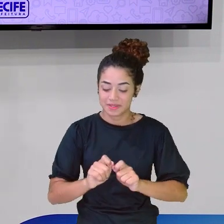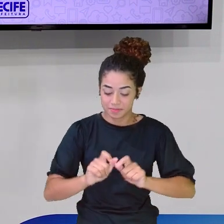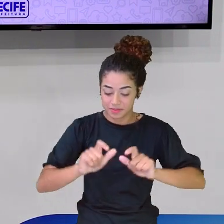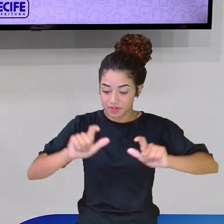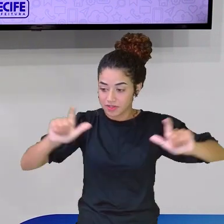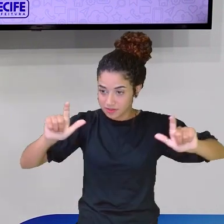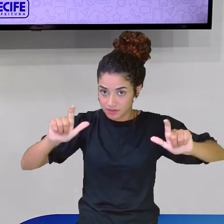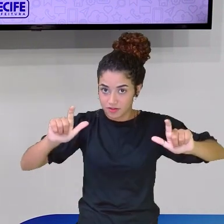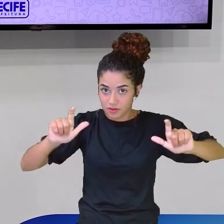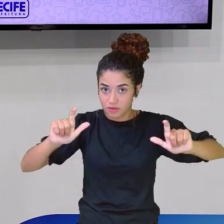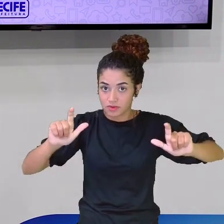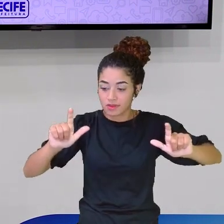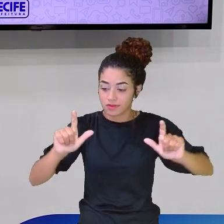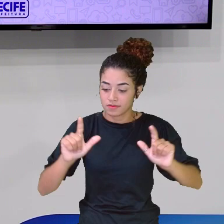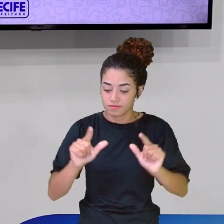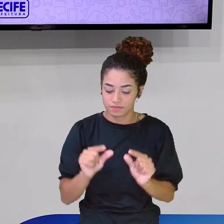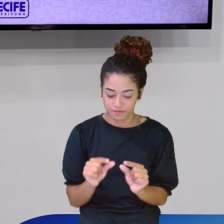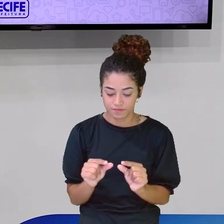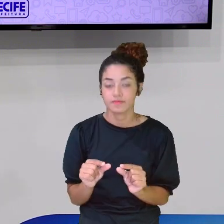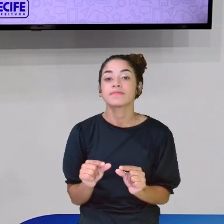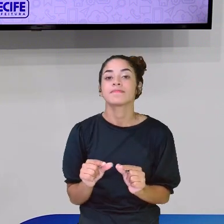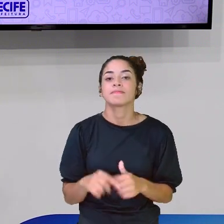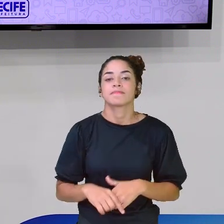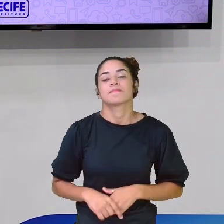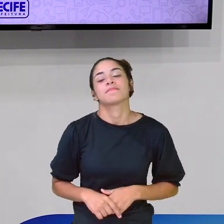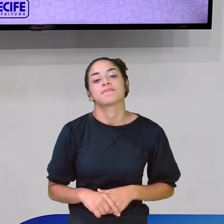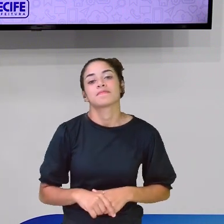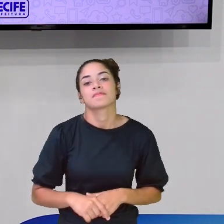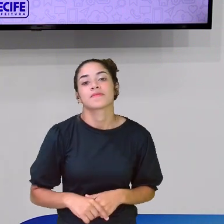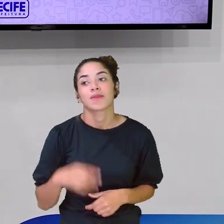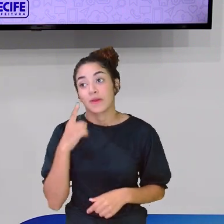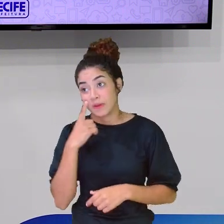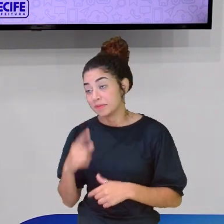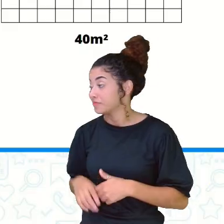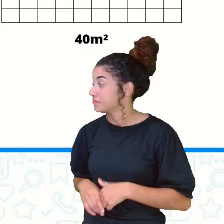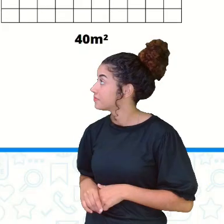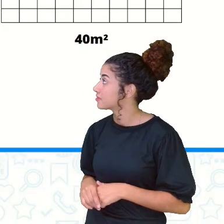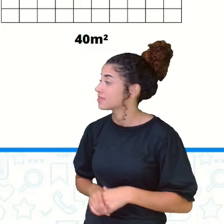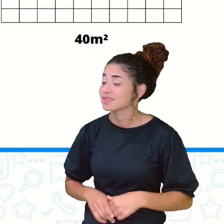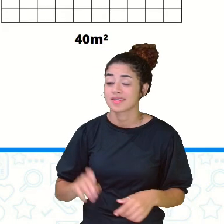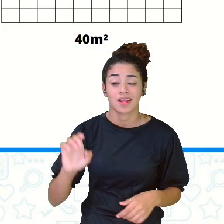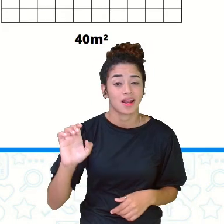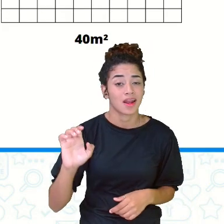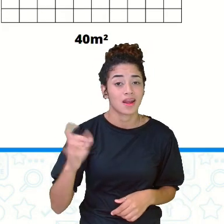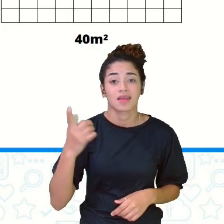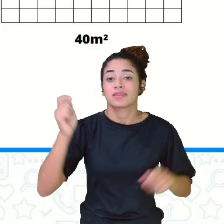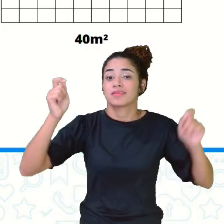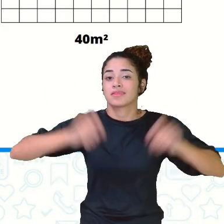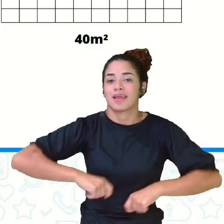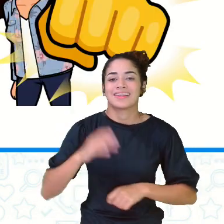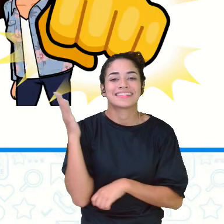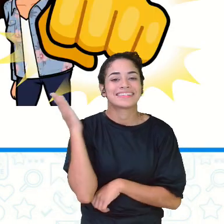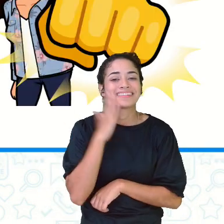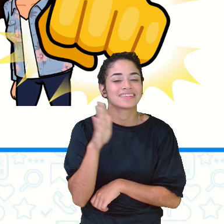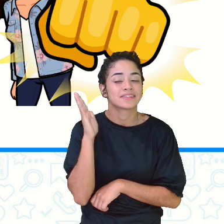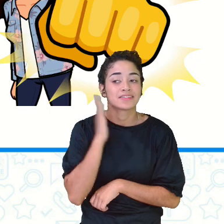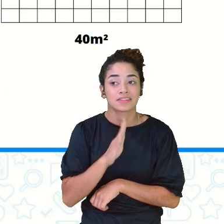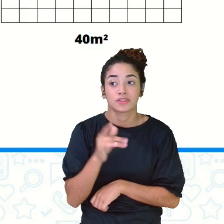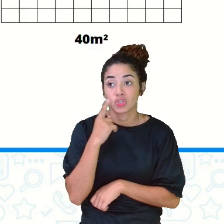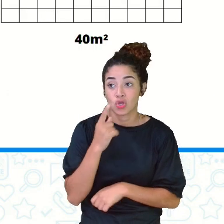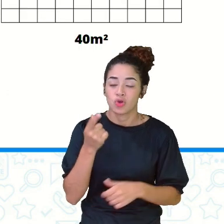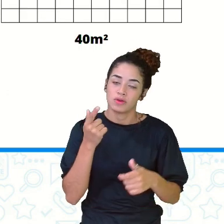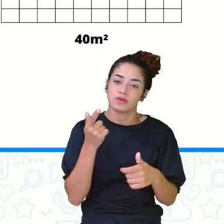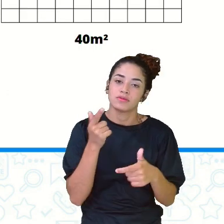eu aumento, redução eu diminuo. Aqui, ó, claríssimo. Eu fiz uma